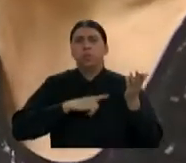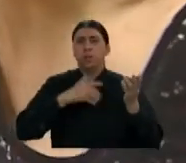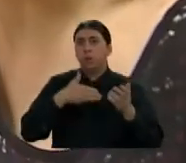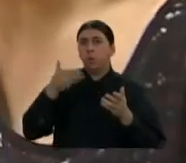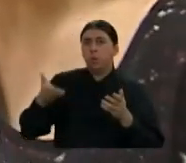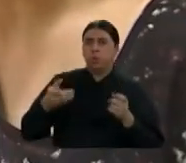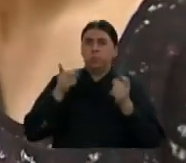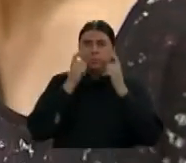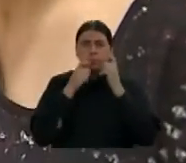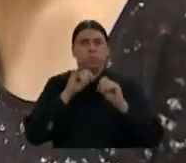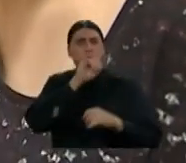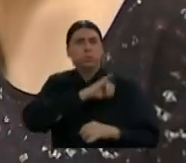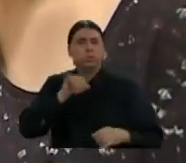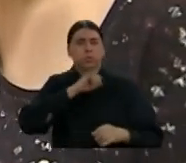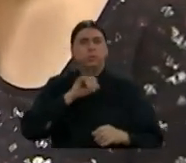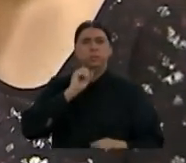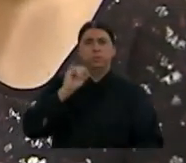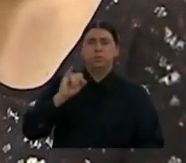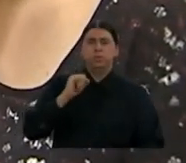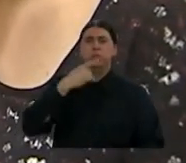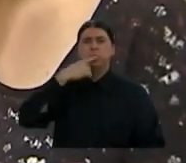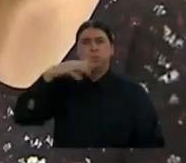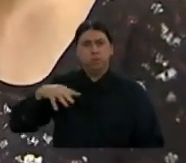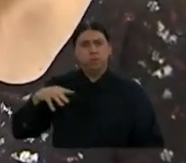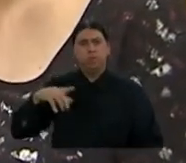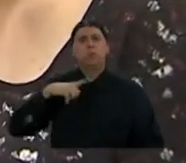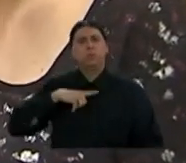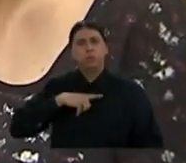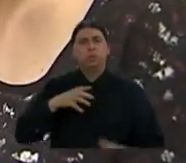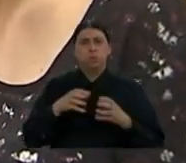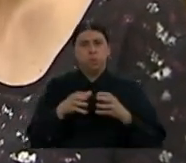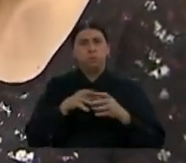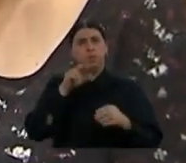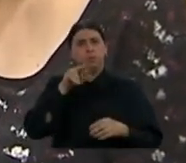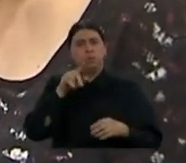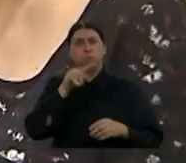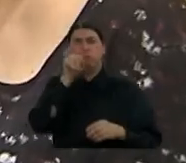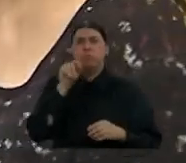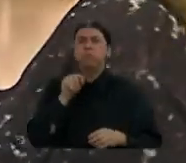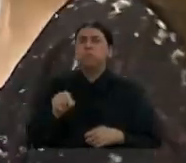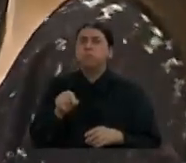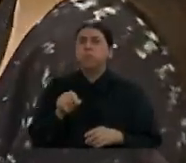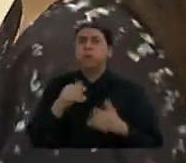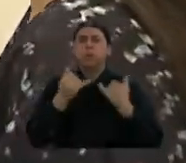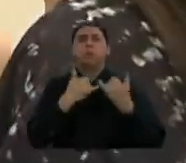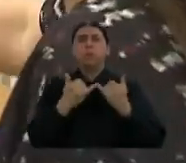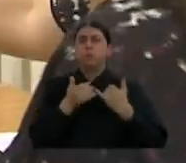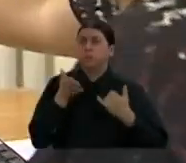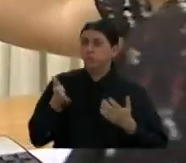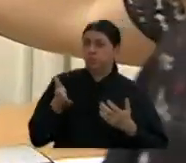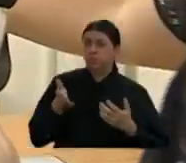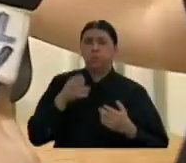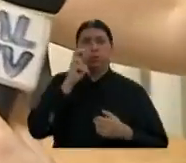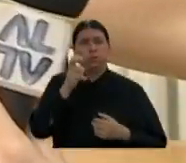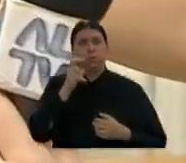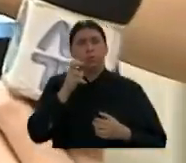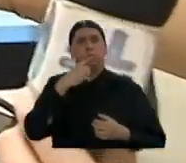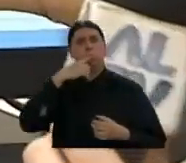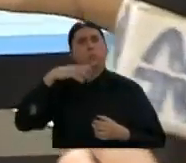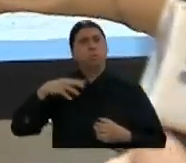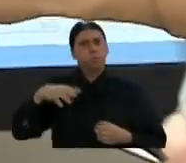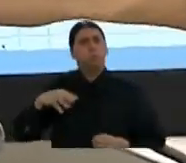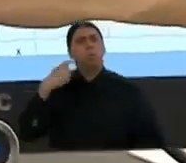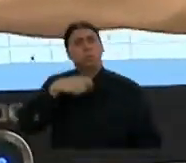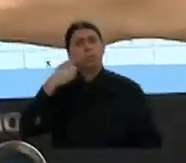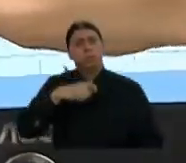importante se a criança faz parte ou não de um grupo de irmãos e temos um exemplo aqui de cinco crianças que